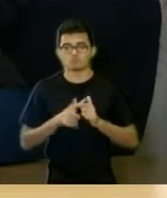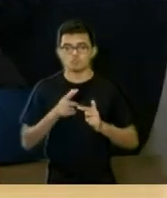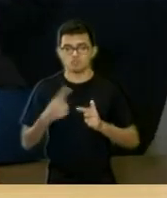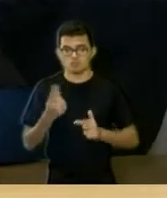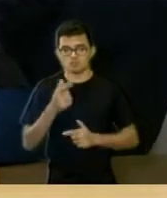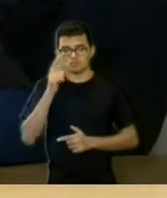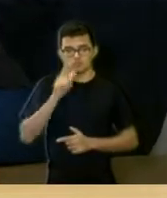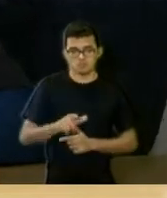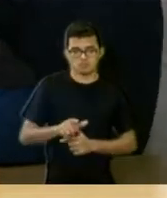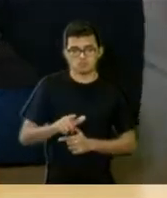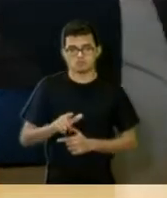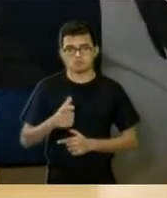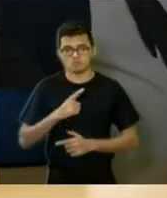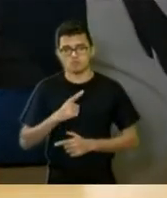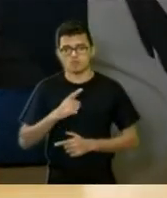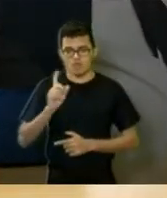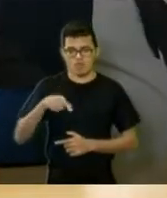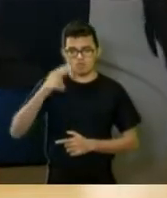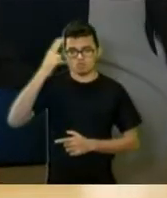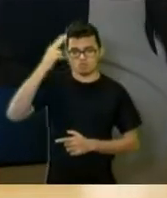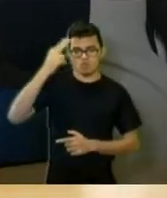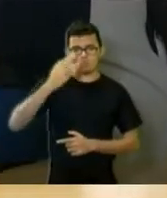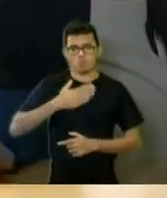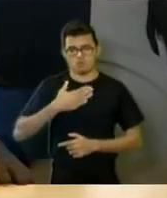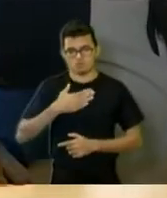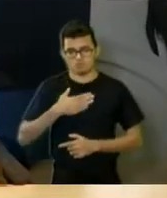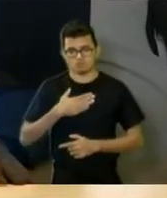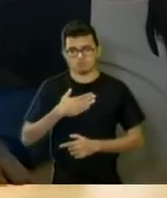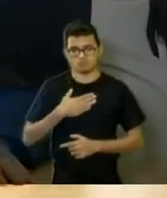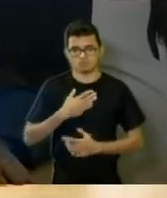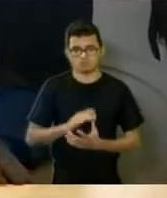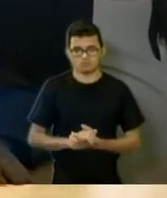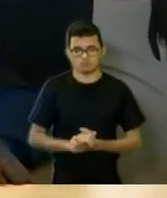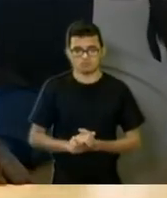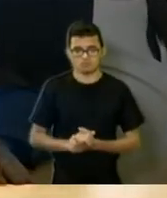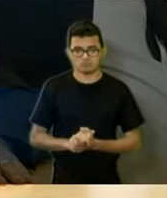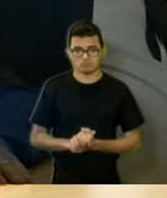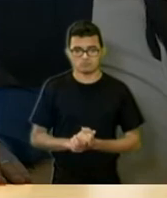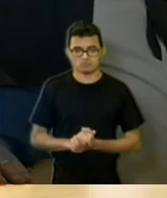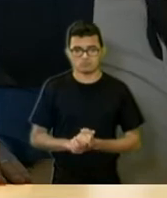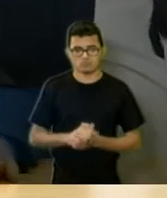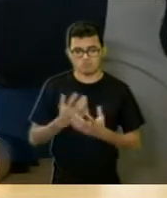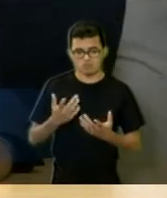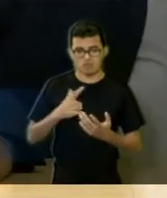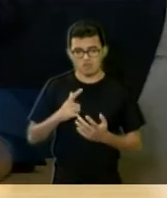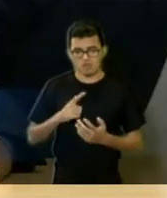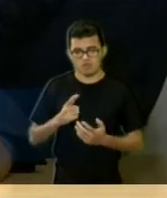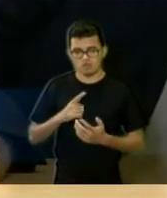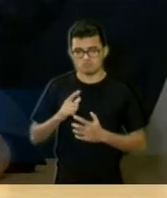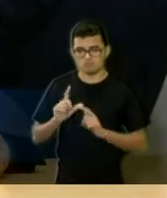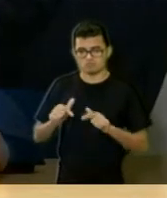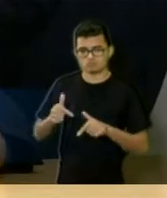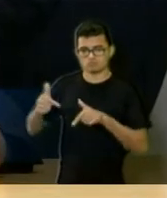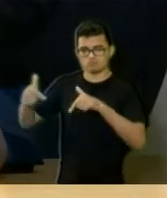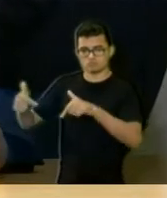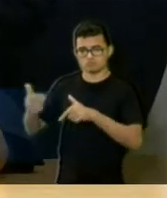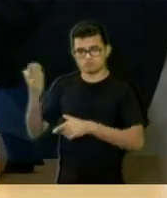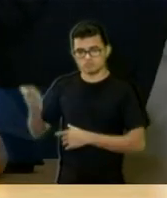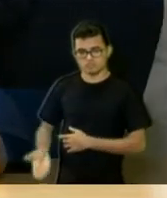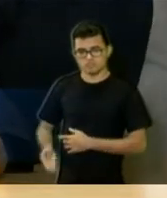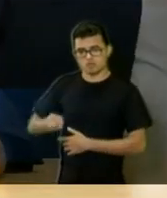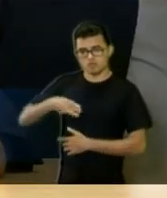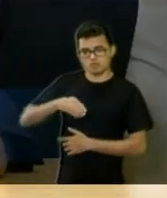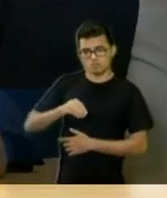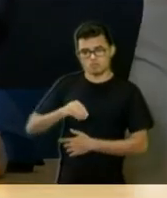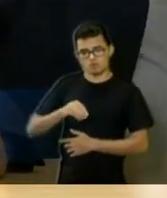né, realizar um sonho meu, viu, Lapena? E uma grande homenagem ao seu Moacir, que merece muito, como vocês